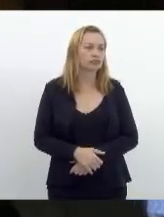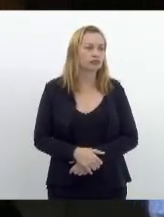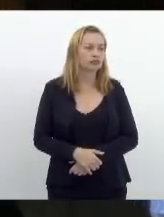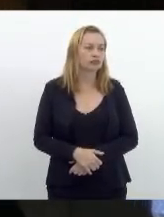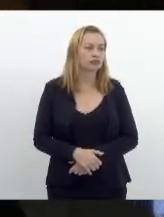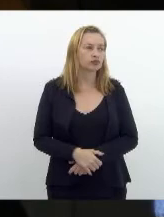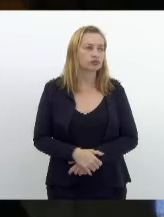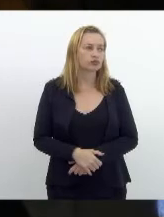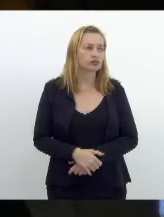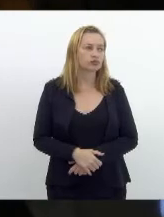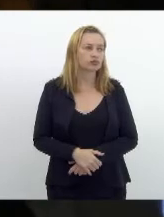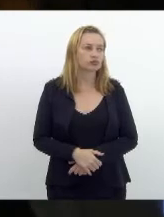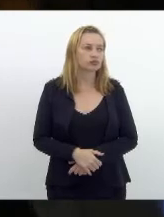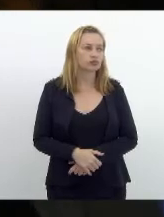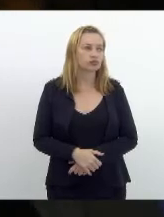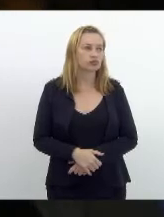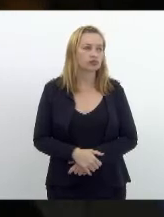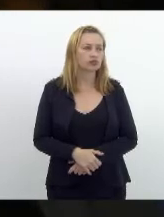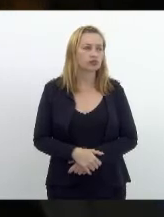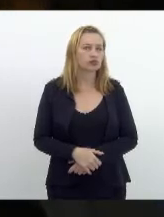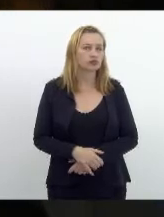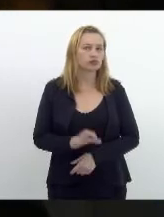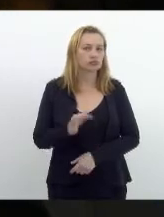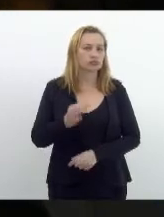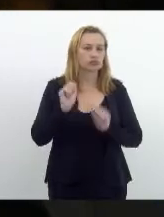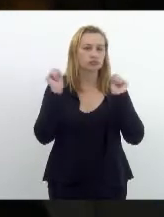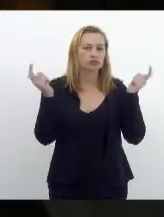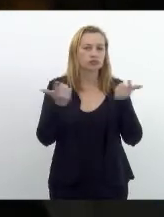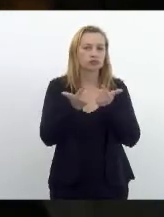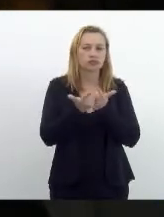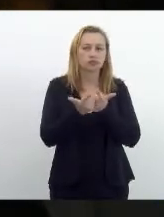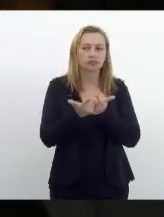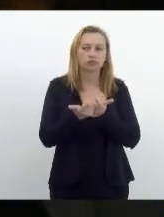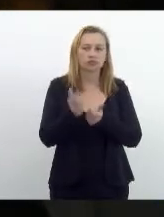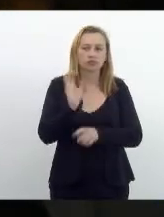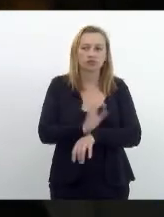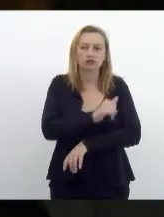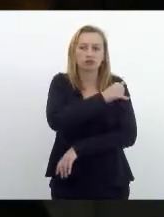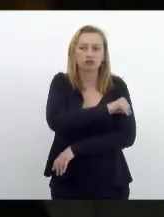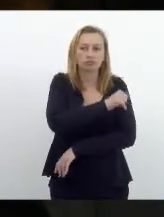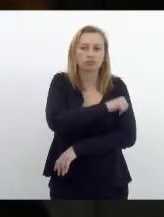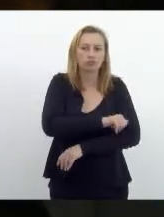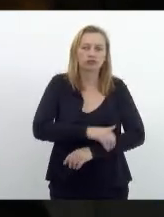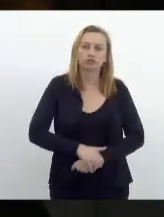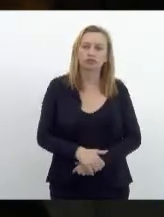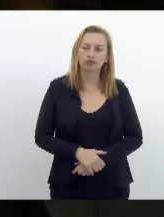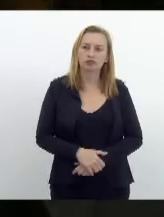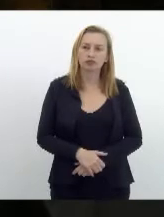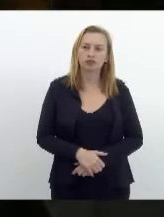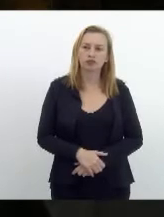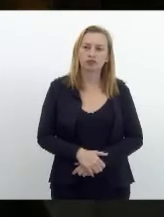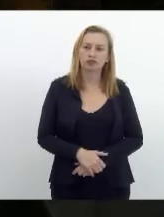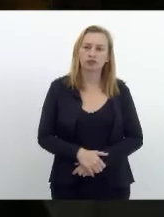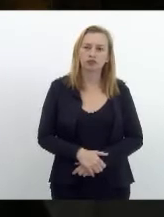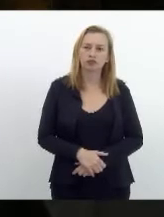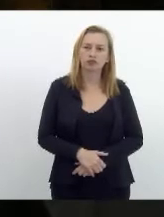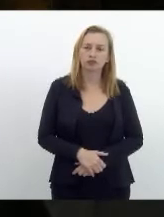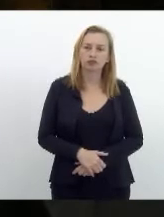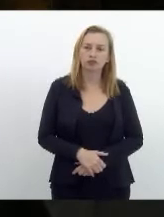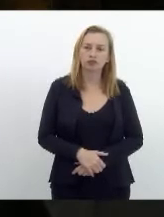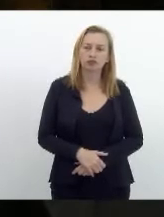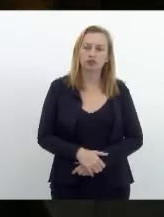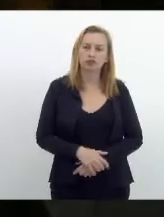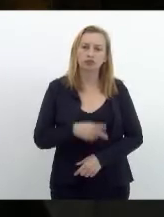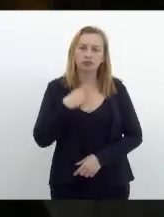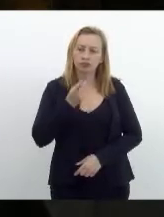esta posição que a Assembleia Legislativa do Estado do Rio de Janeiro consolida. Eu